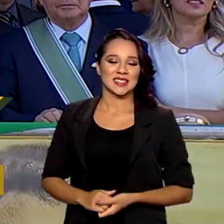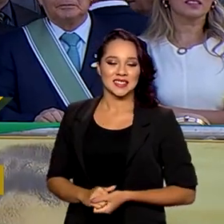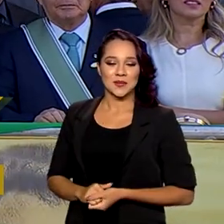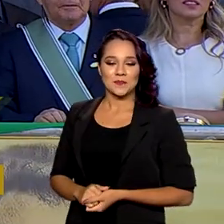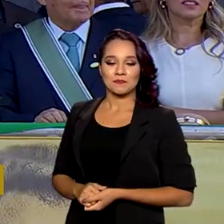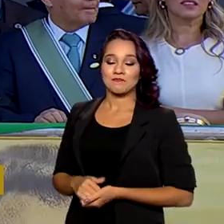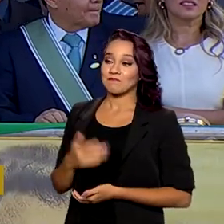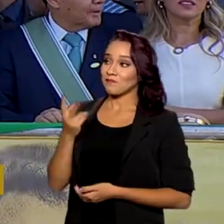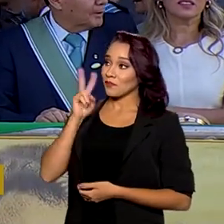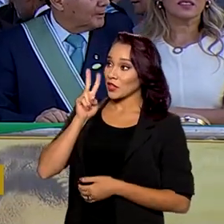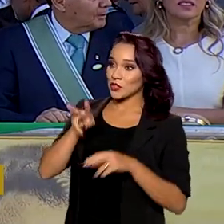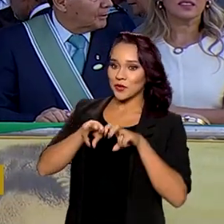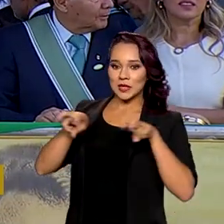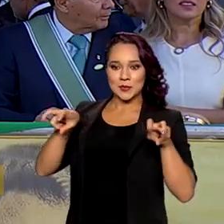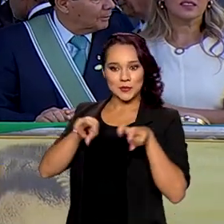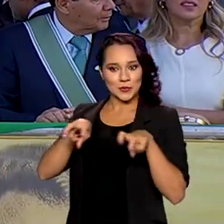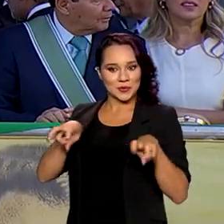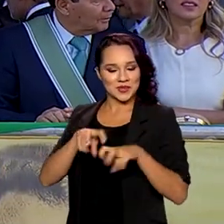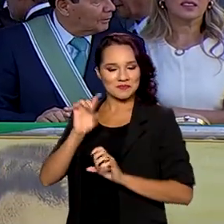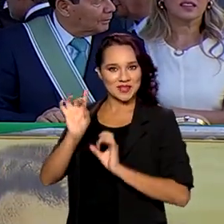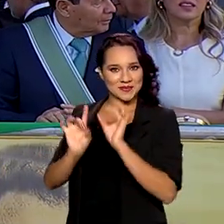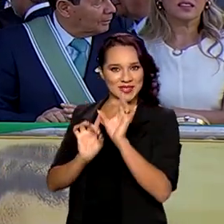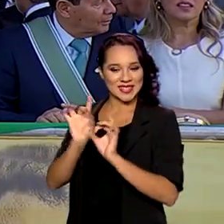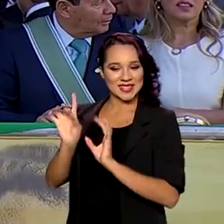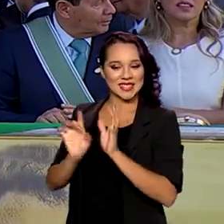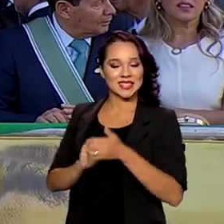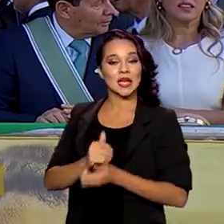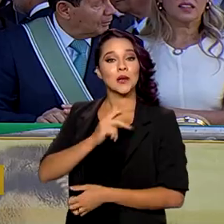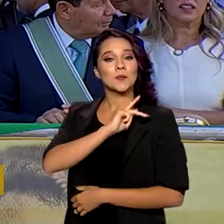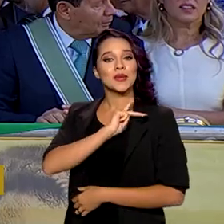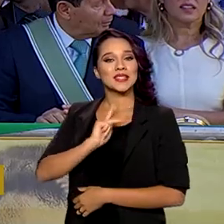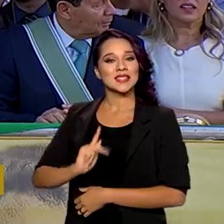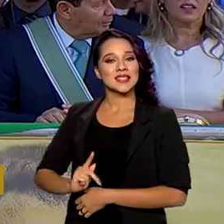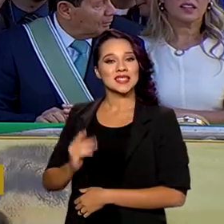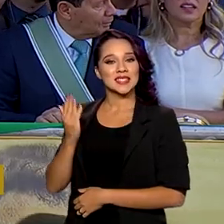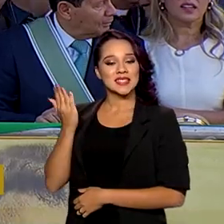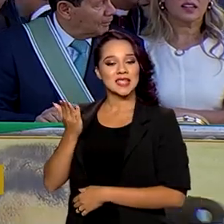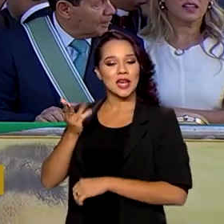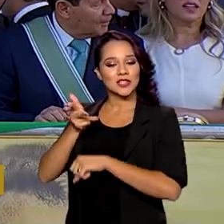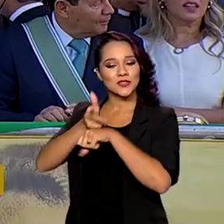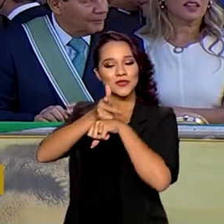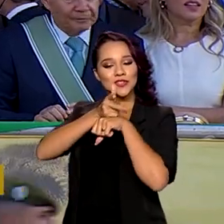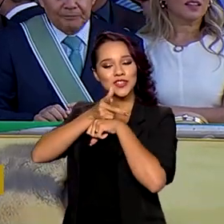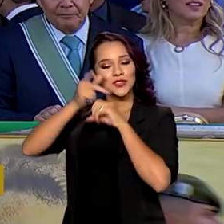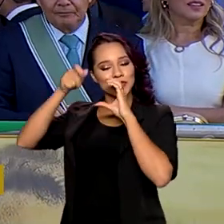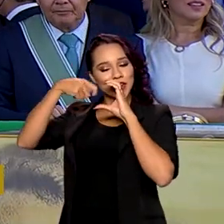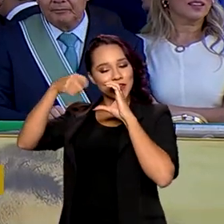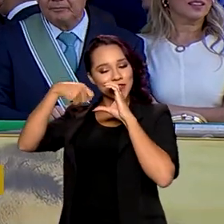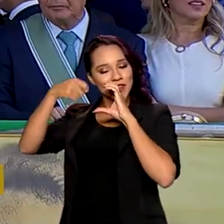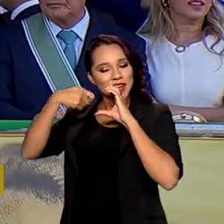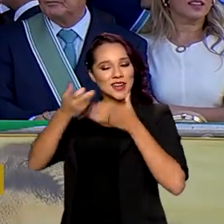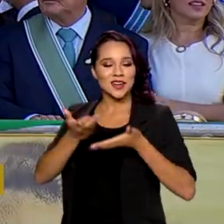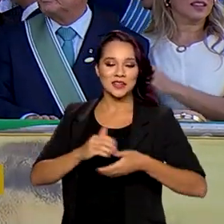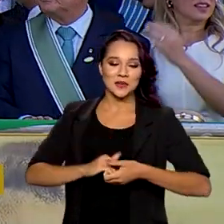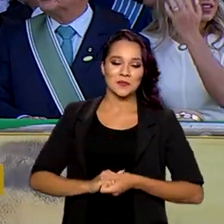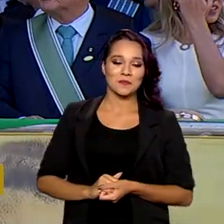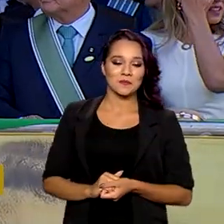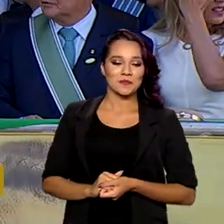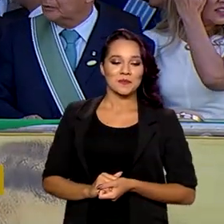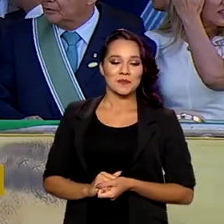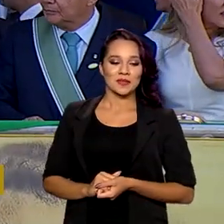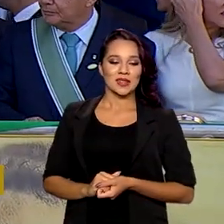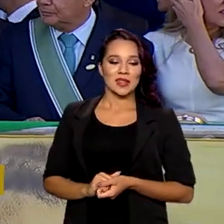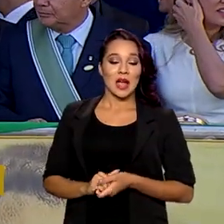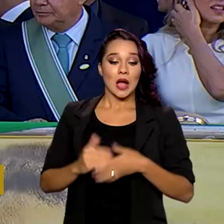a gente volta para a tribuna, o presidente ali gravando um vídeo, provavelmente com uma...